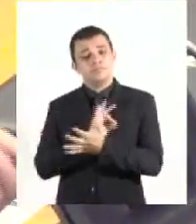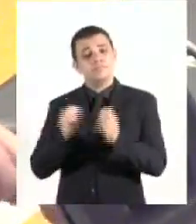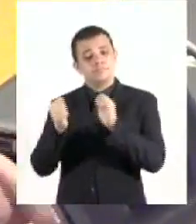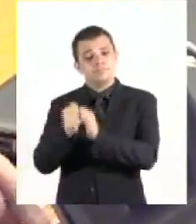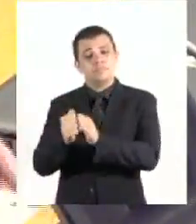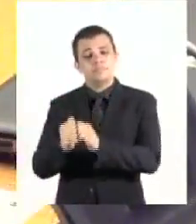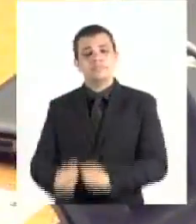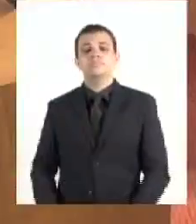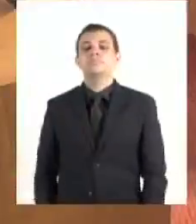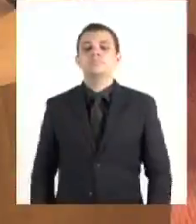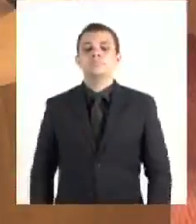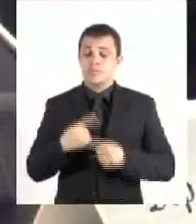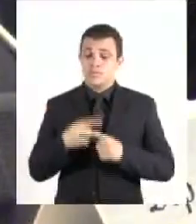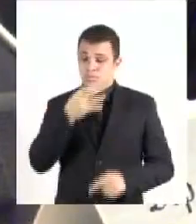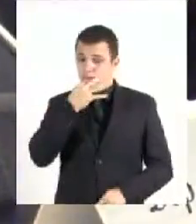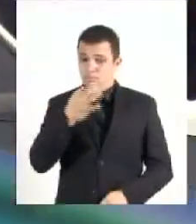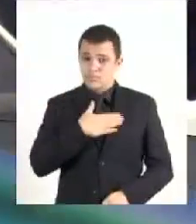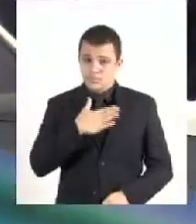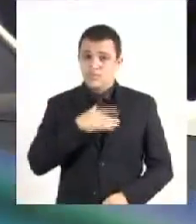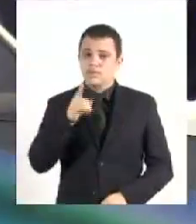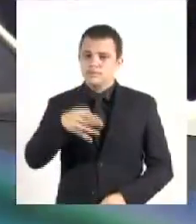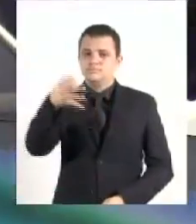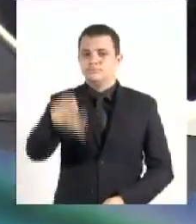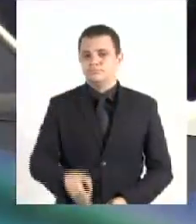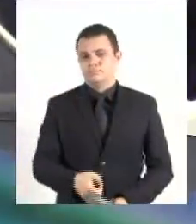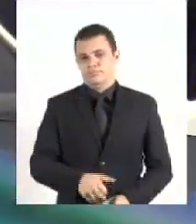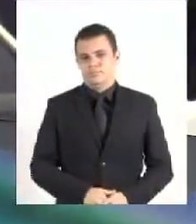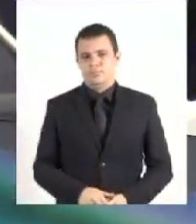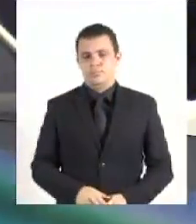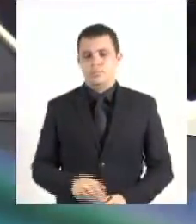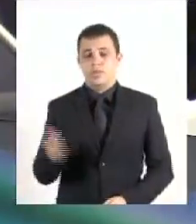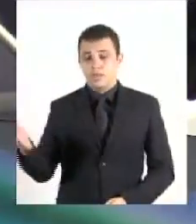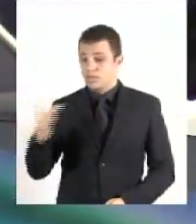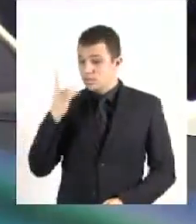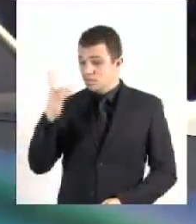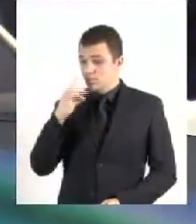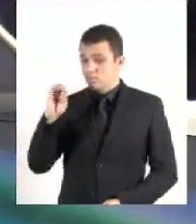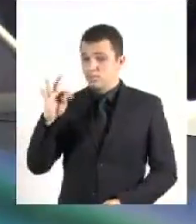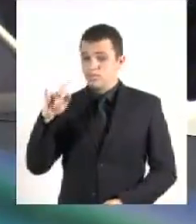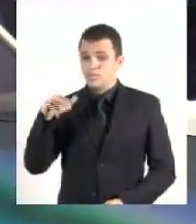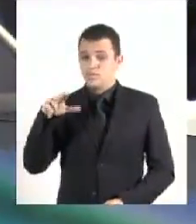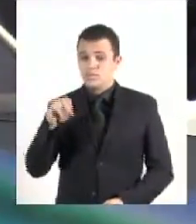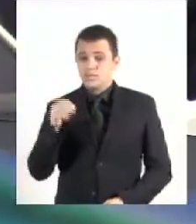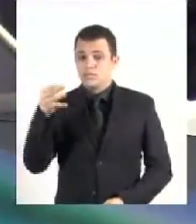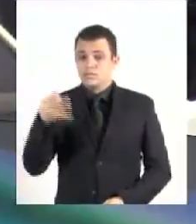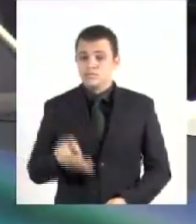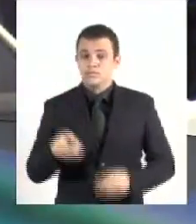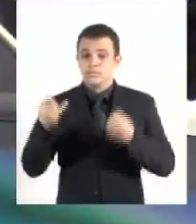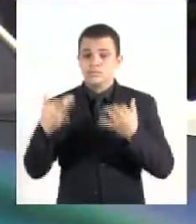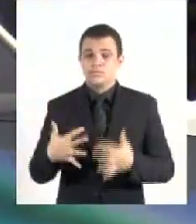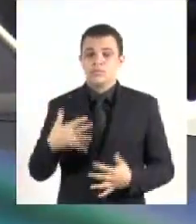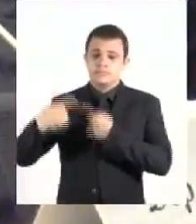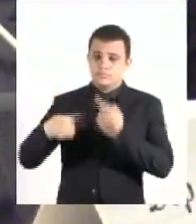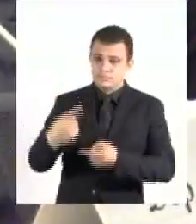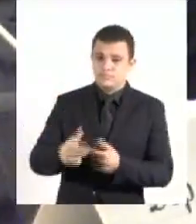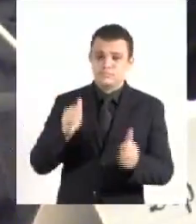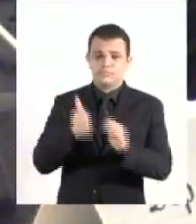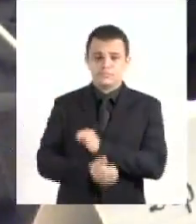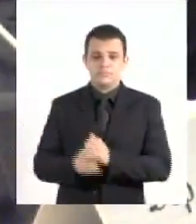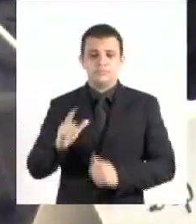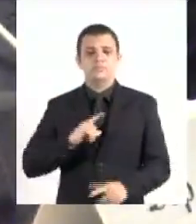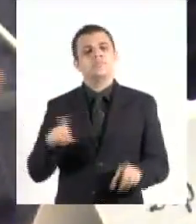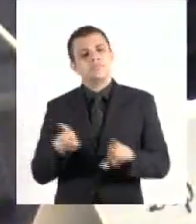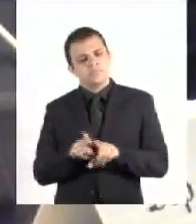governo. Agora, o carinho fica. O Castelão, como Vossa Excelência disse, continuará